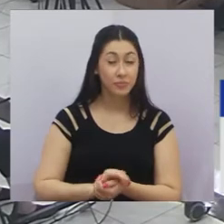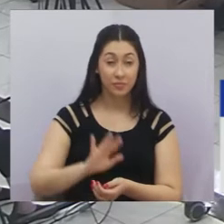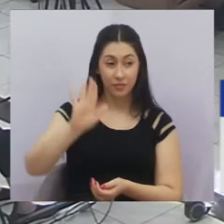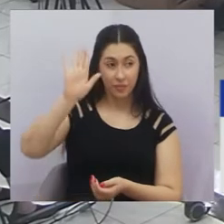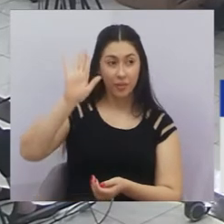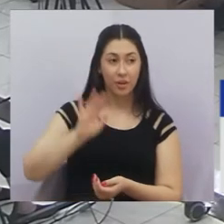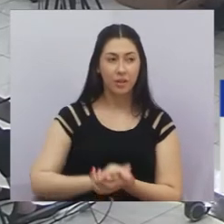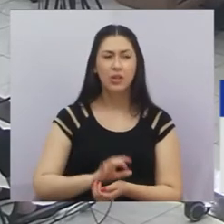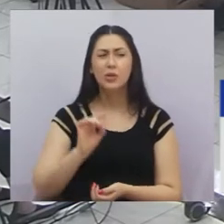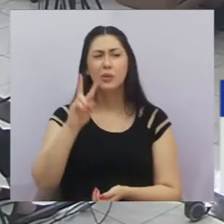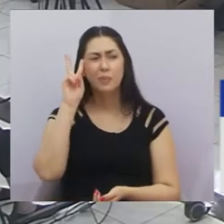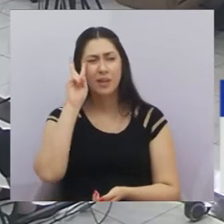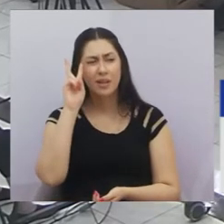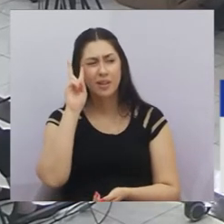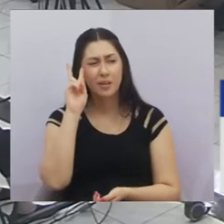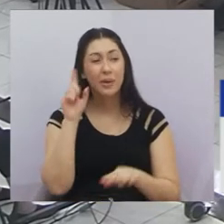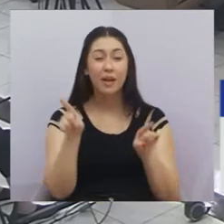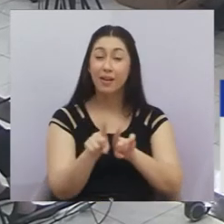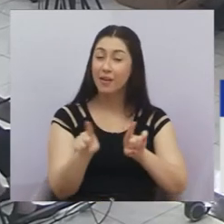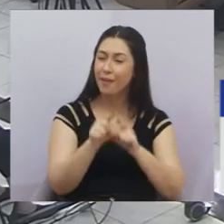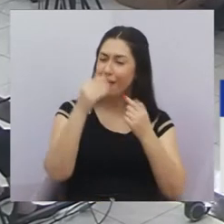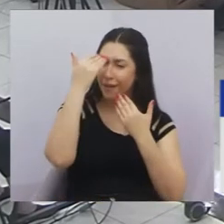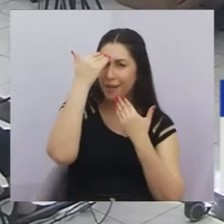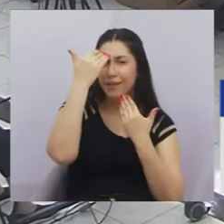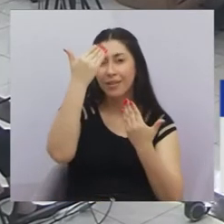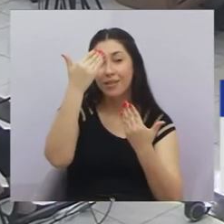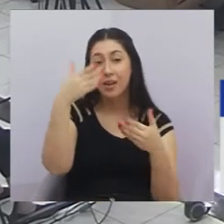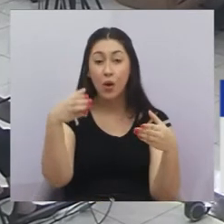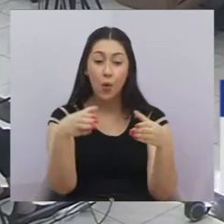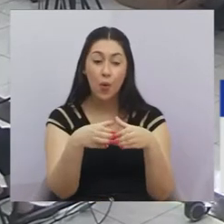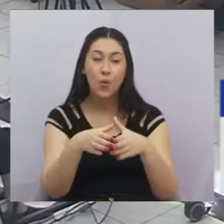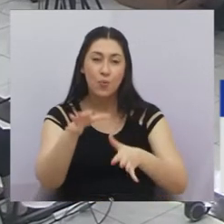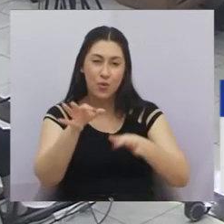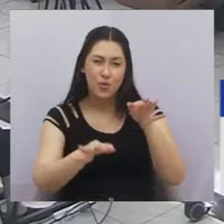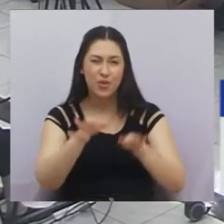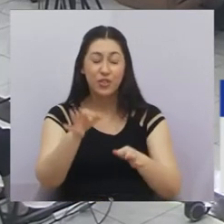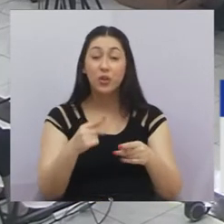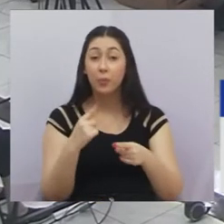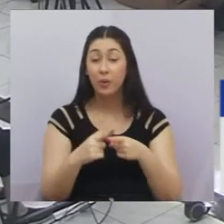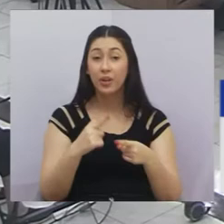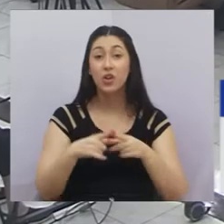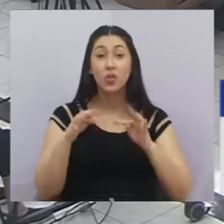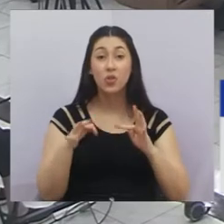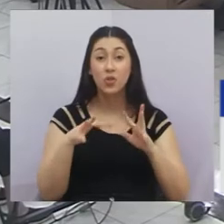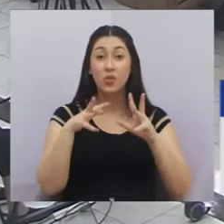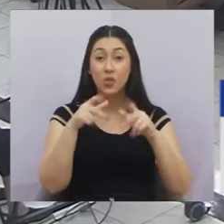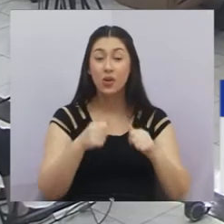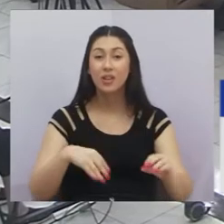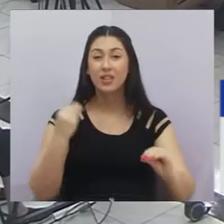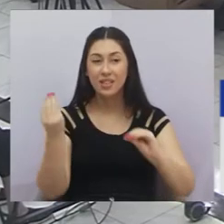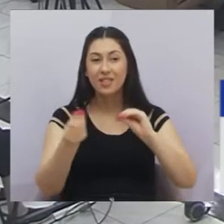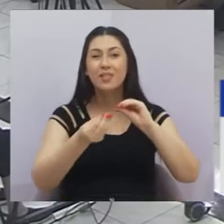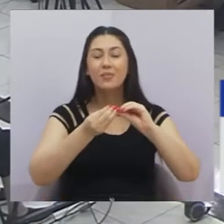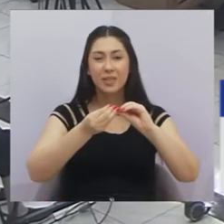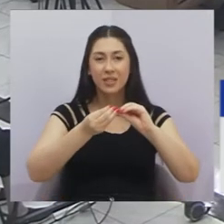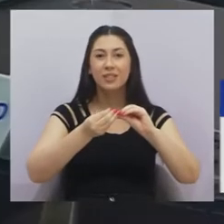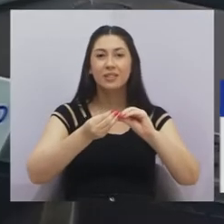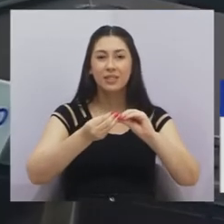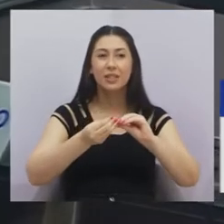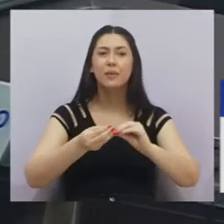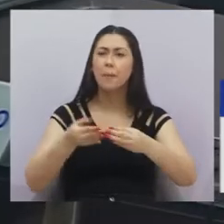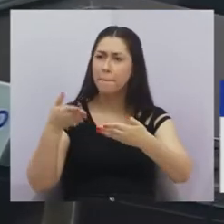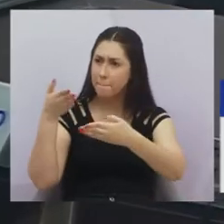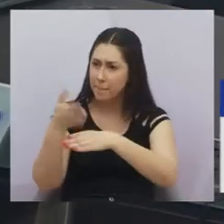Vereador, só para lembrar e agradecer ao nosso departamento jurídico aqui, porque todas as emendas e subemendas passaram